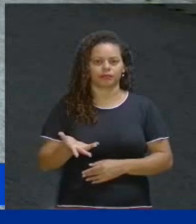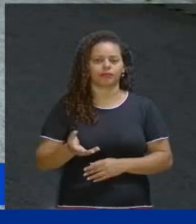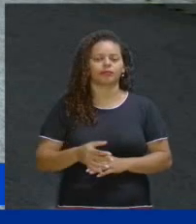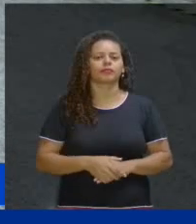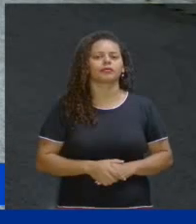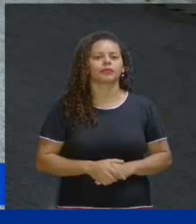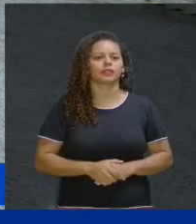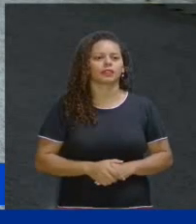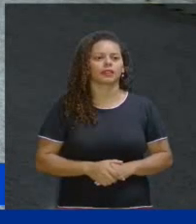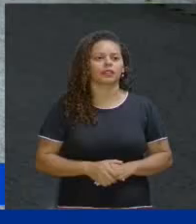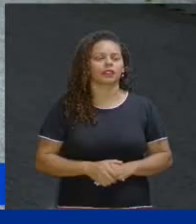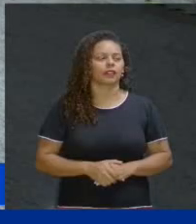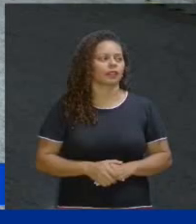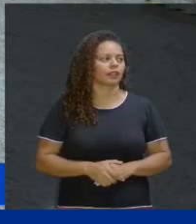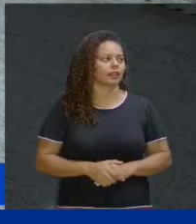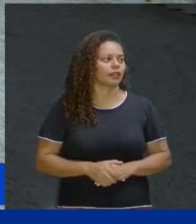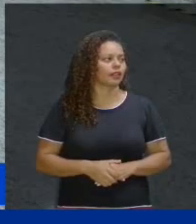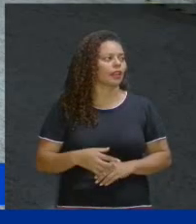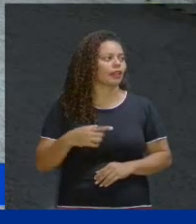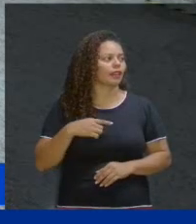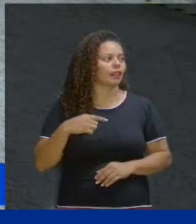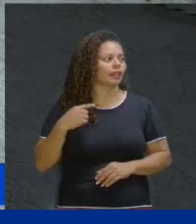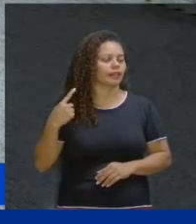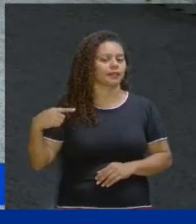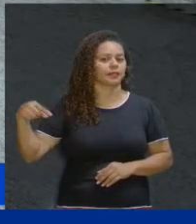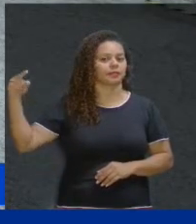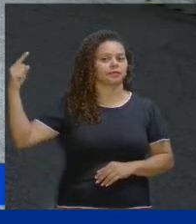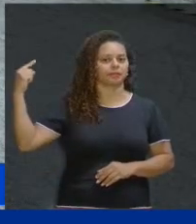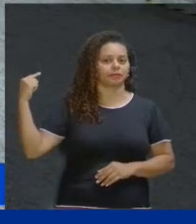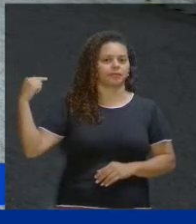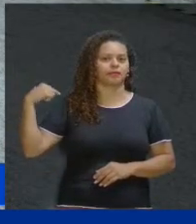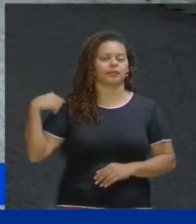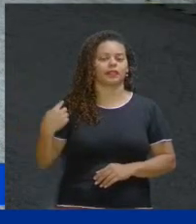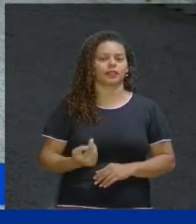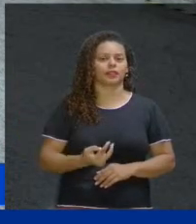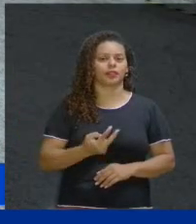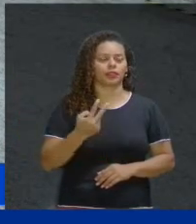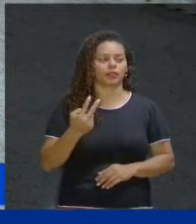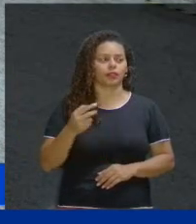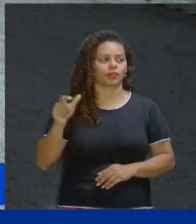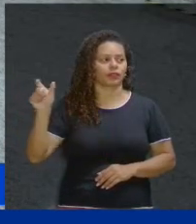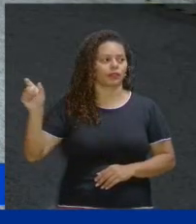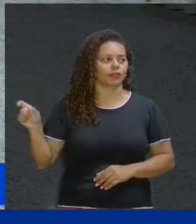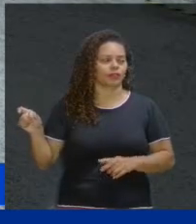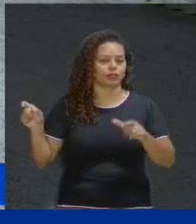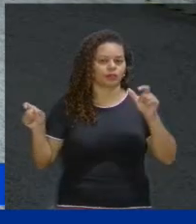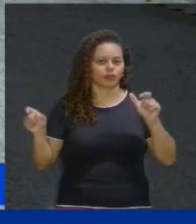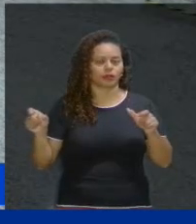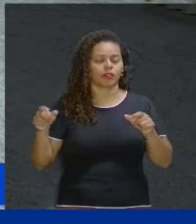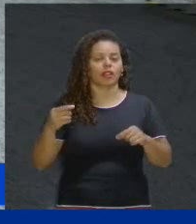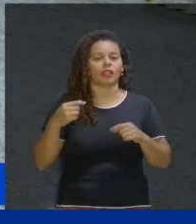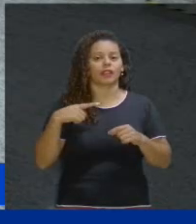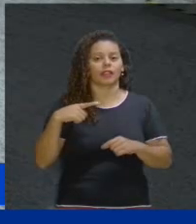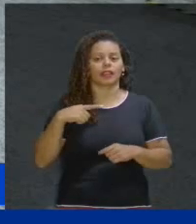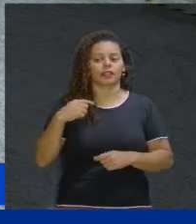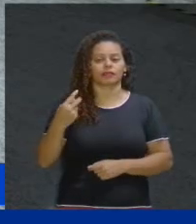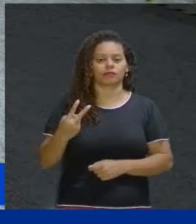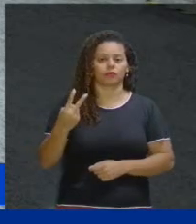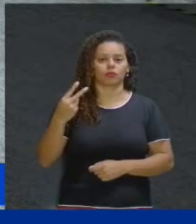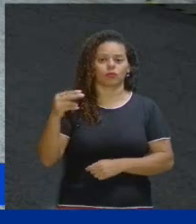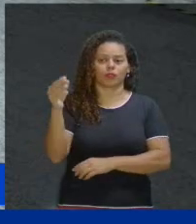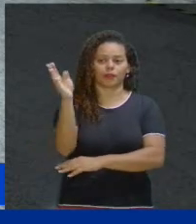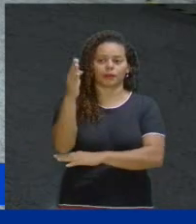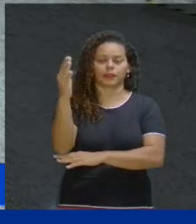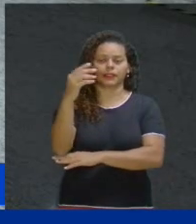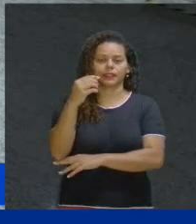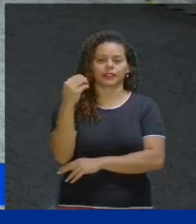Atrás de mim, 2 mastros com bandeiras da direita e a do Estado do Amapá e a esquerda do Brasil.